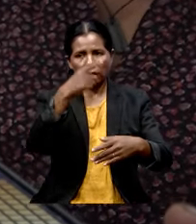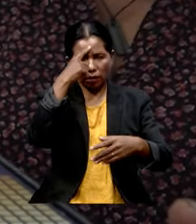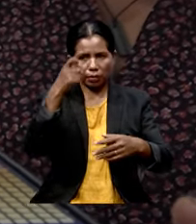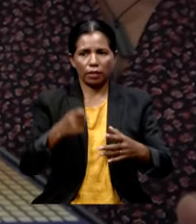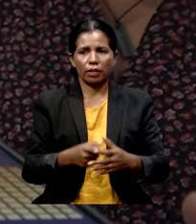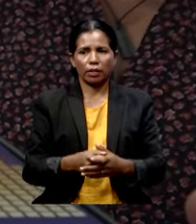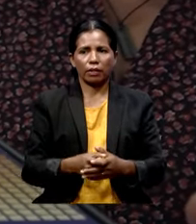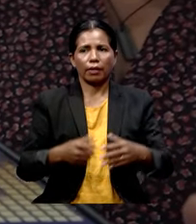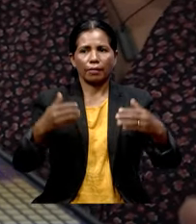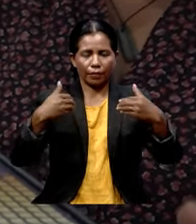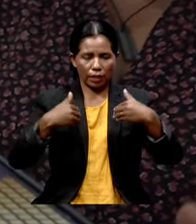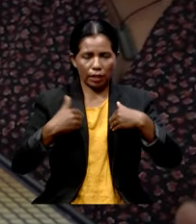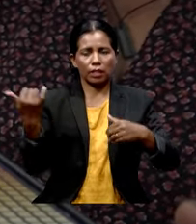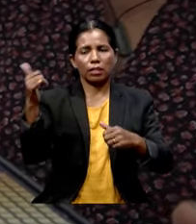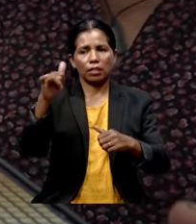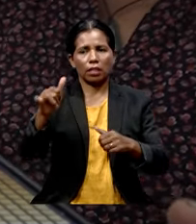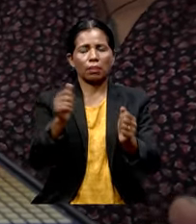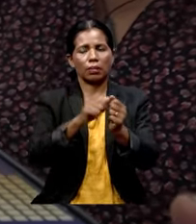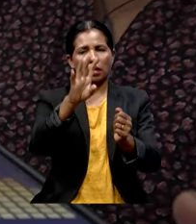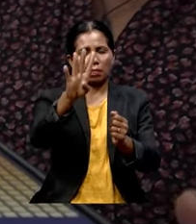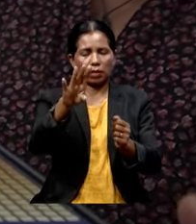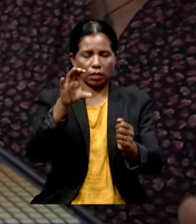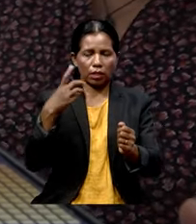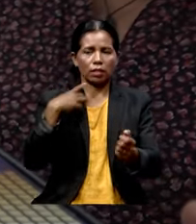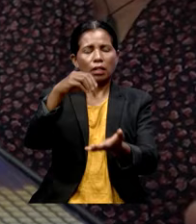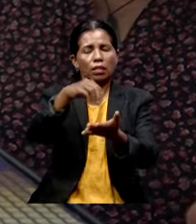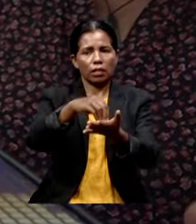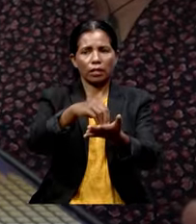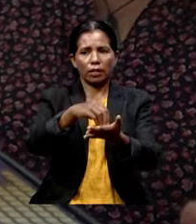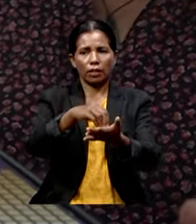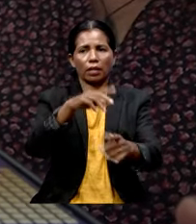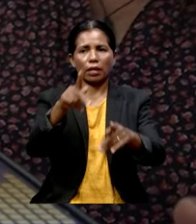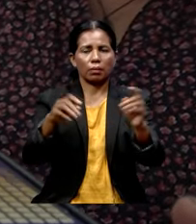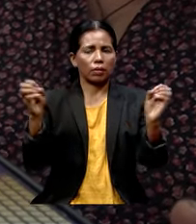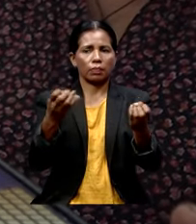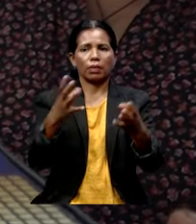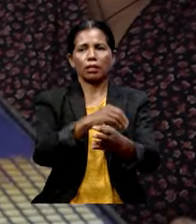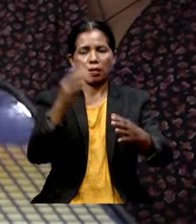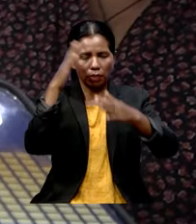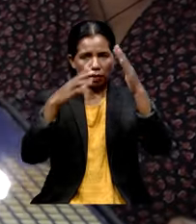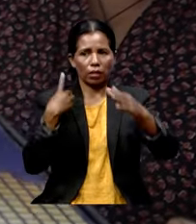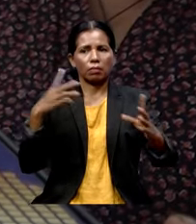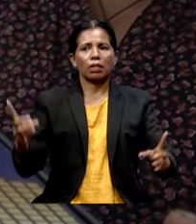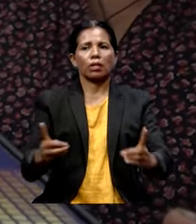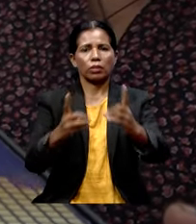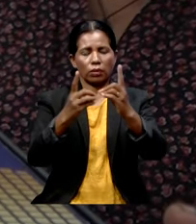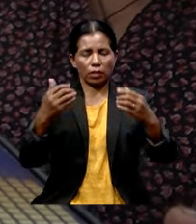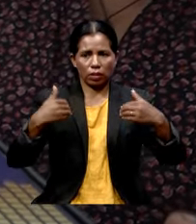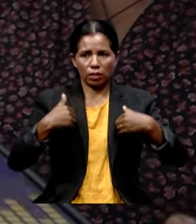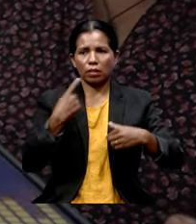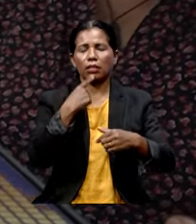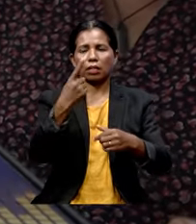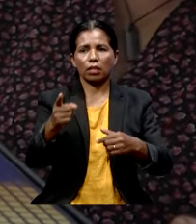ka ia sir na atu sa tres resin be ita coloca tiene ema la os barak ma ki problema ami mo sa sur sir barak ona e sir